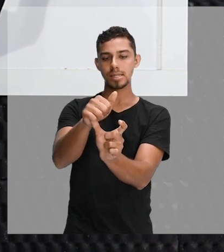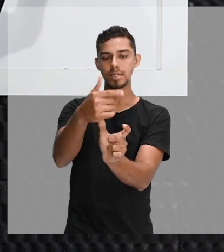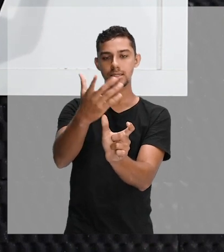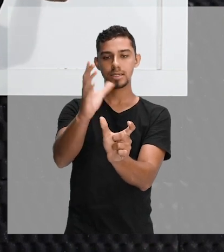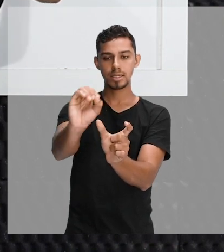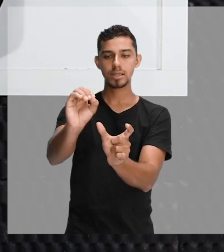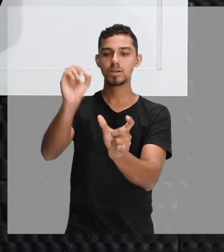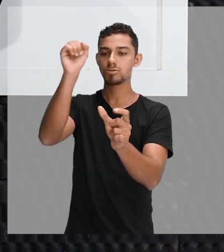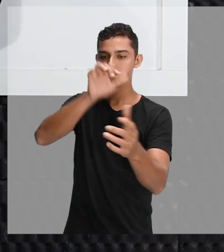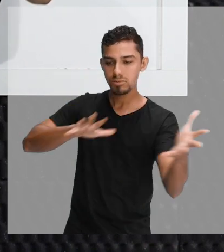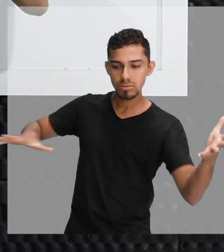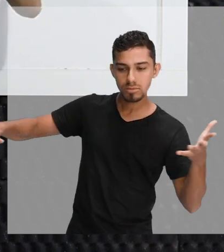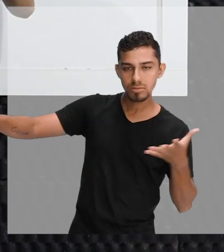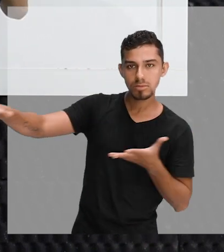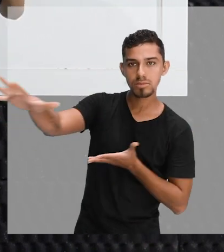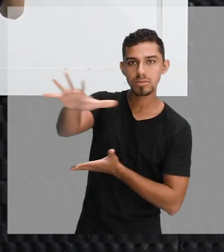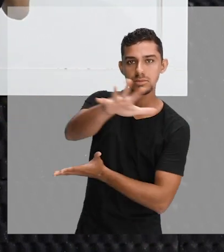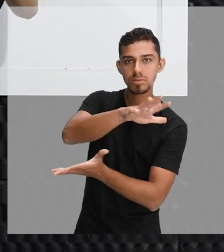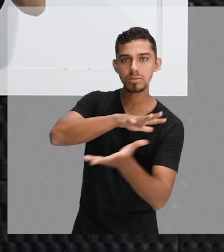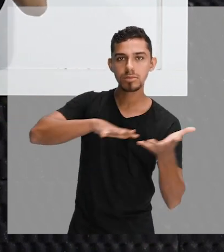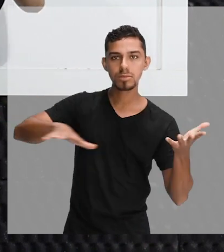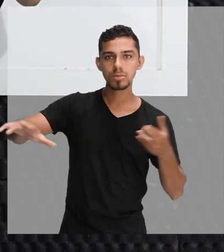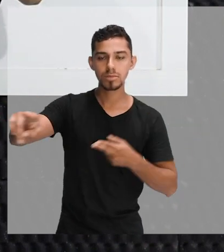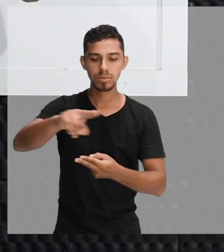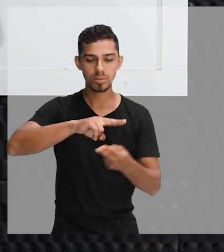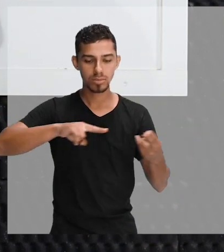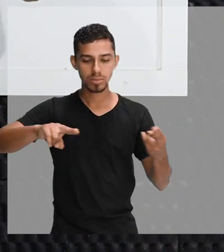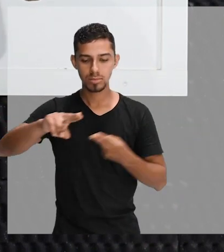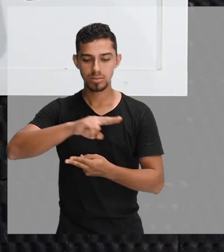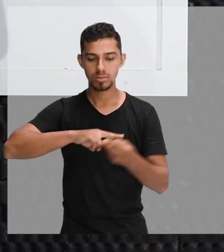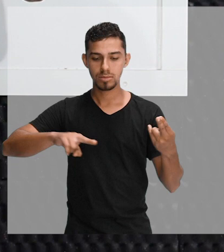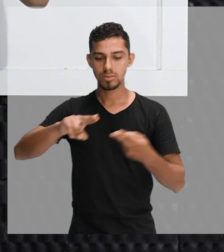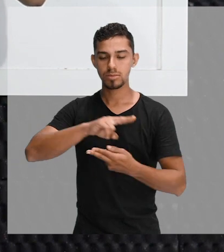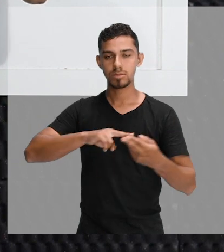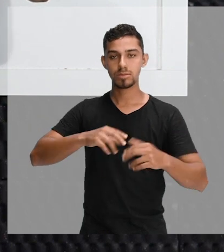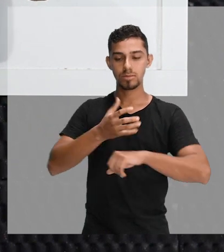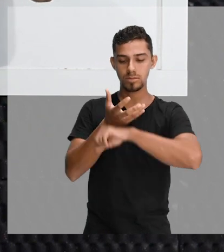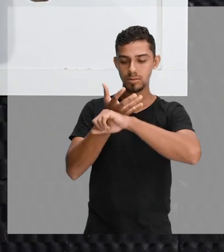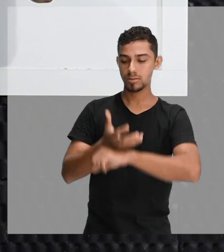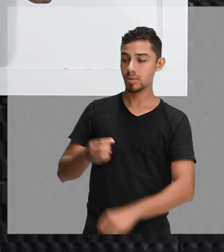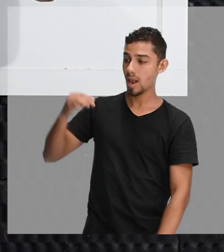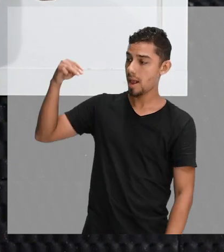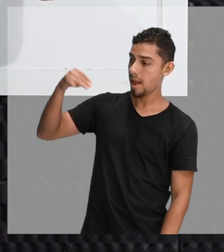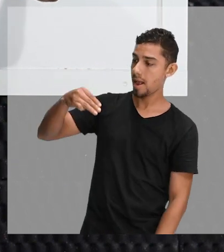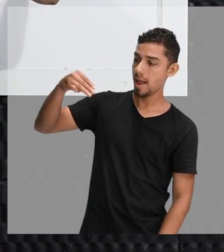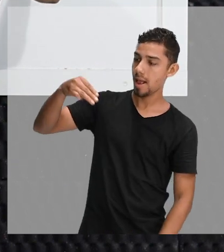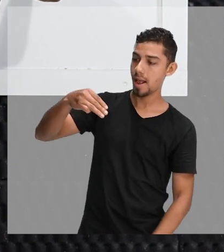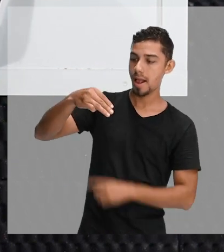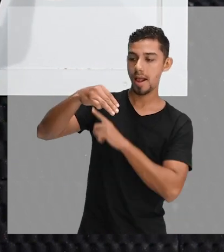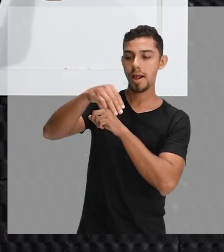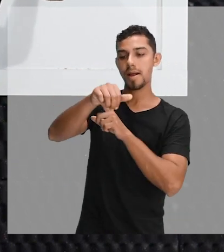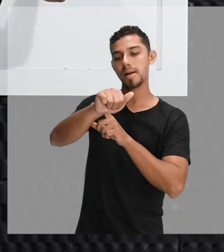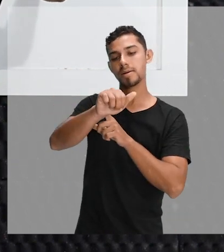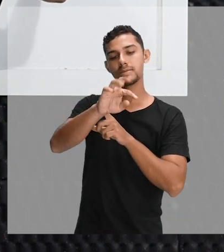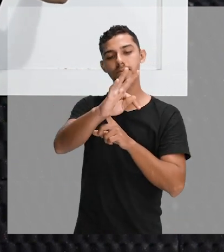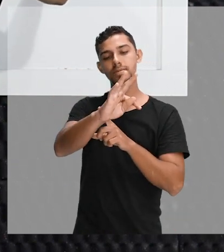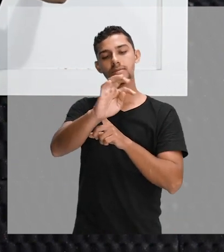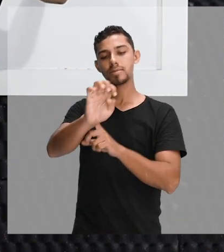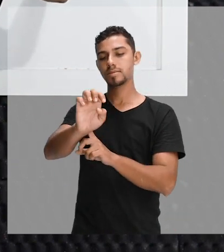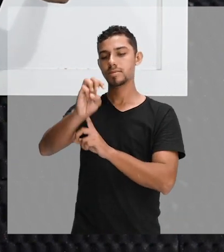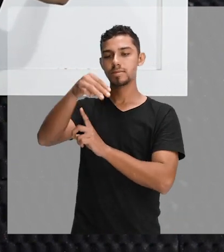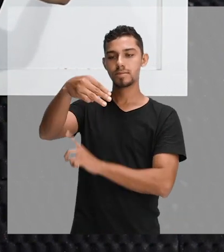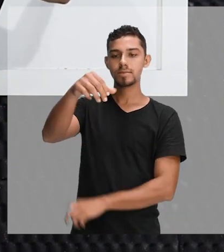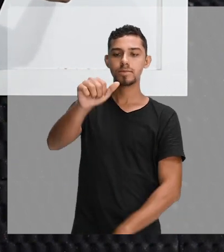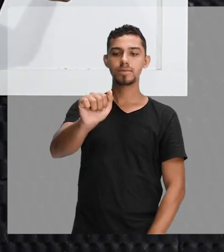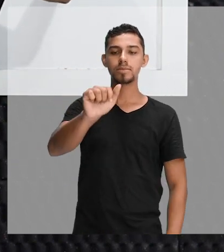geometrização do espaço geométrico, a matematização, olha aqui,